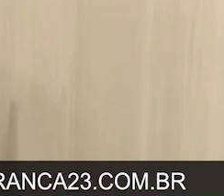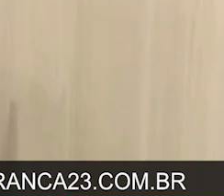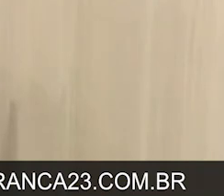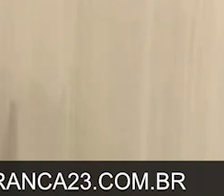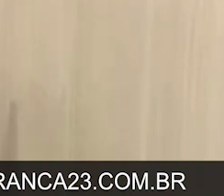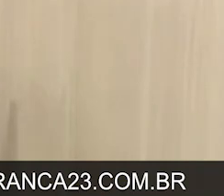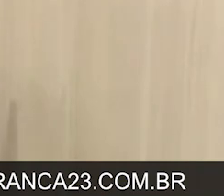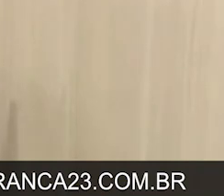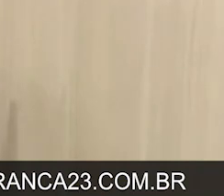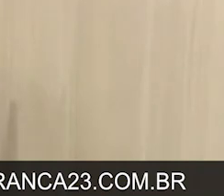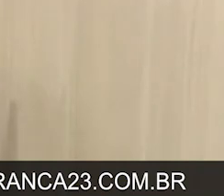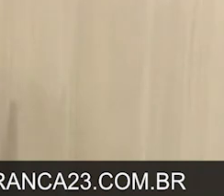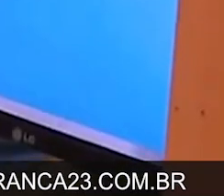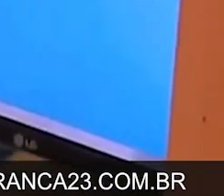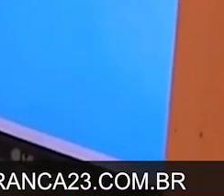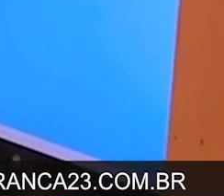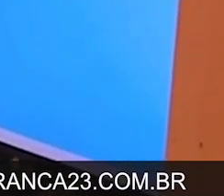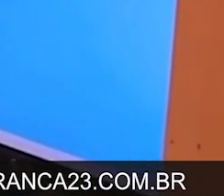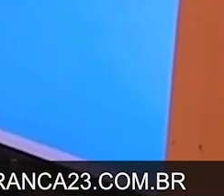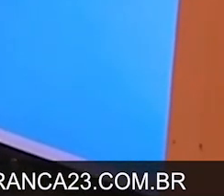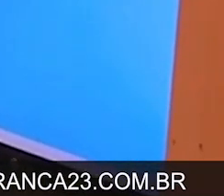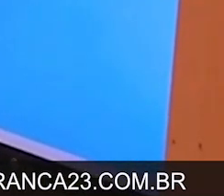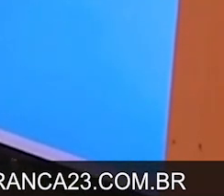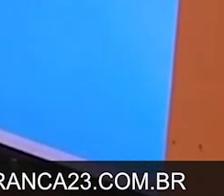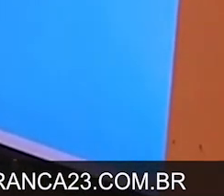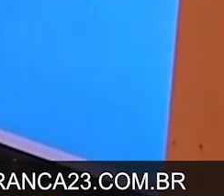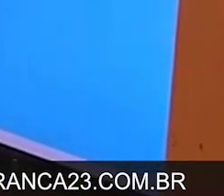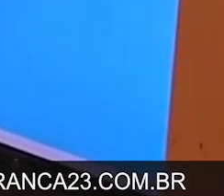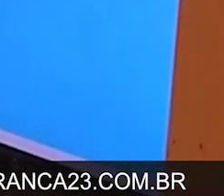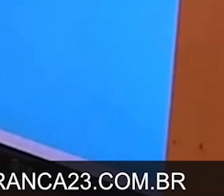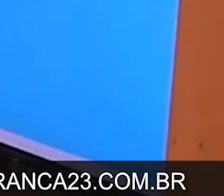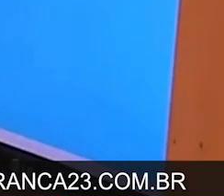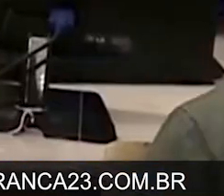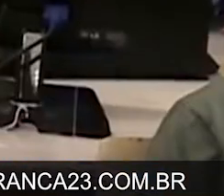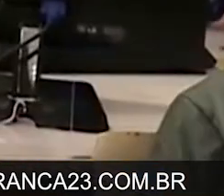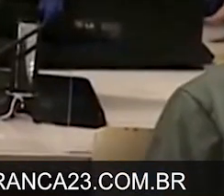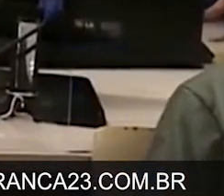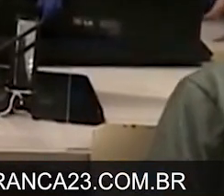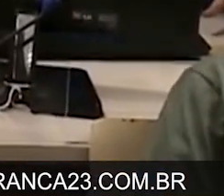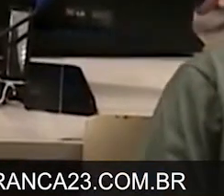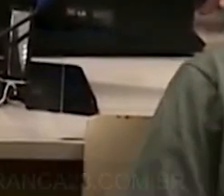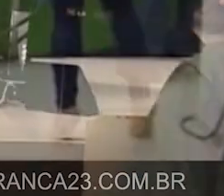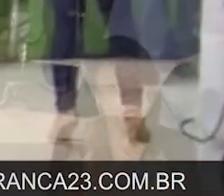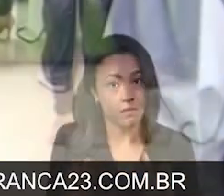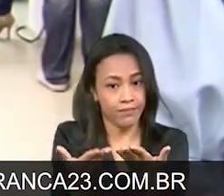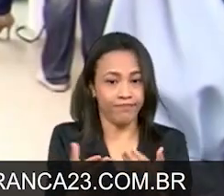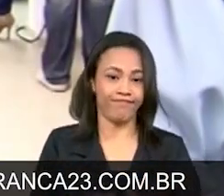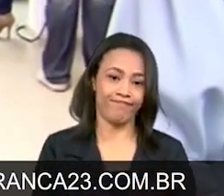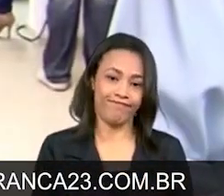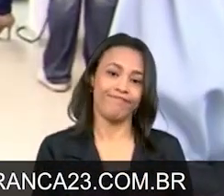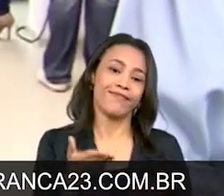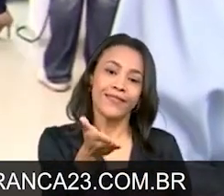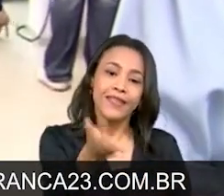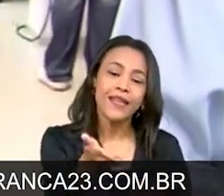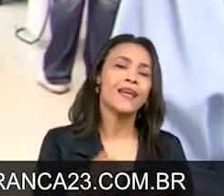até fazer, resgatando o seu crédito, você pode fazer compras novamente no comércio. Vamos ver. O Feirão